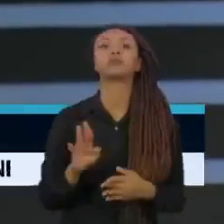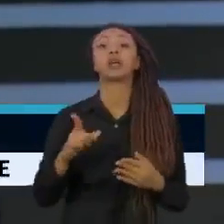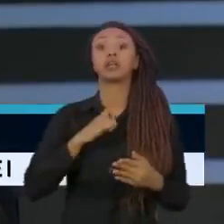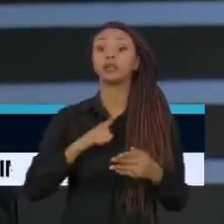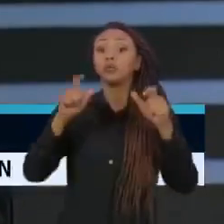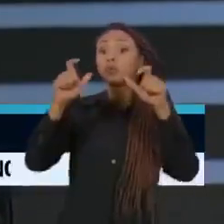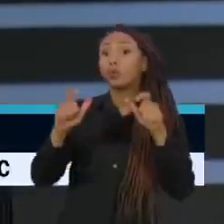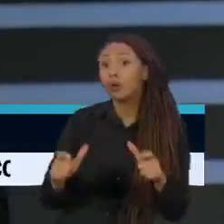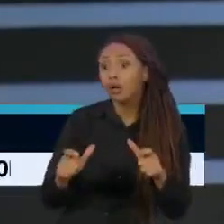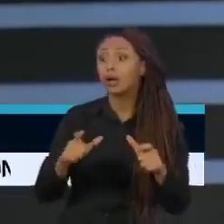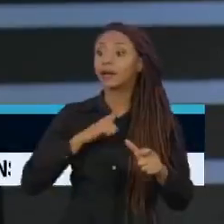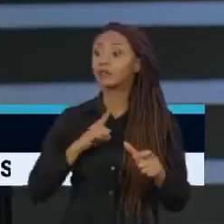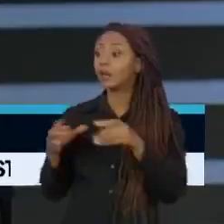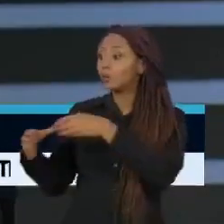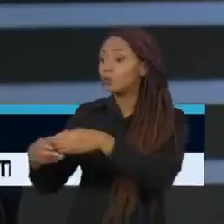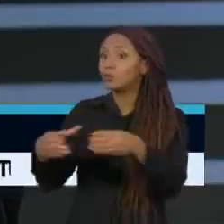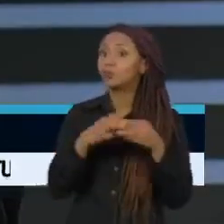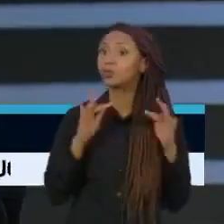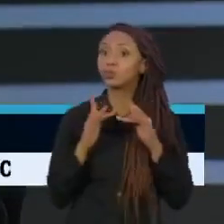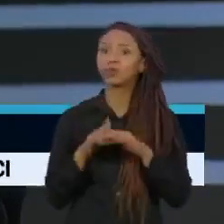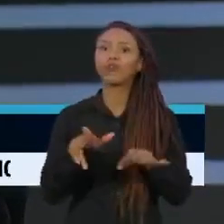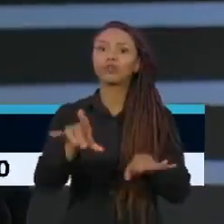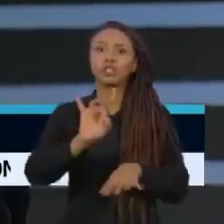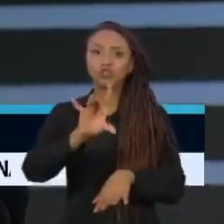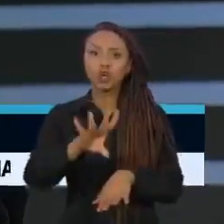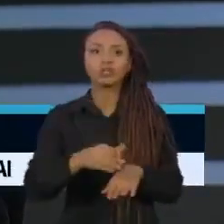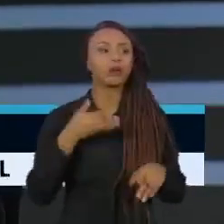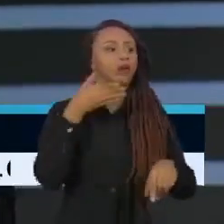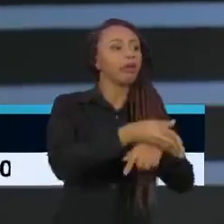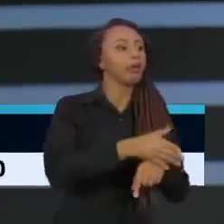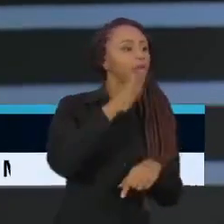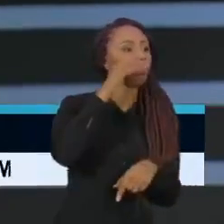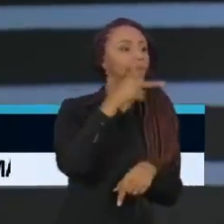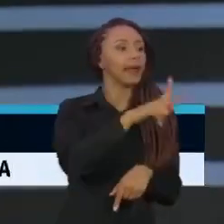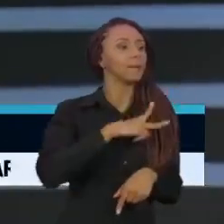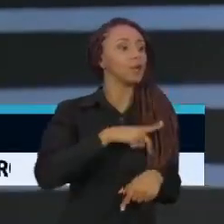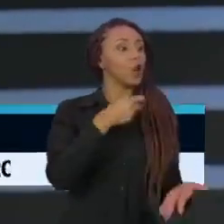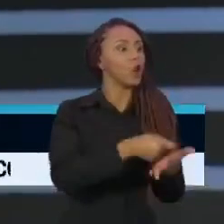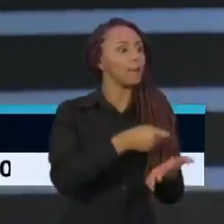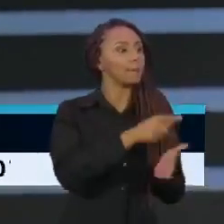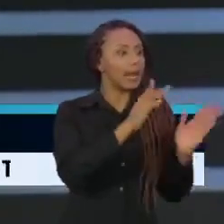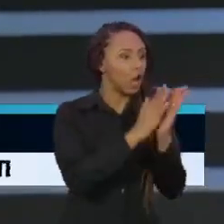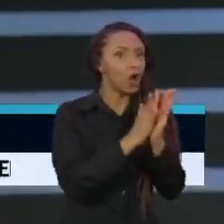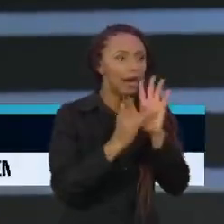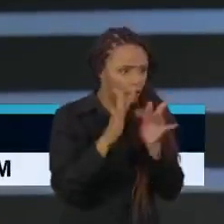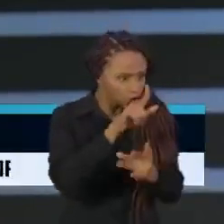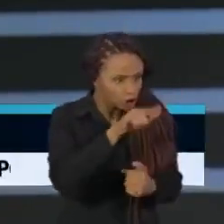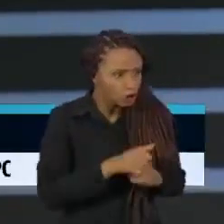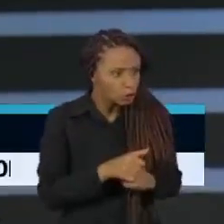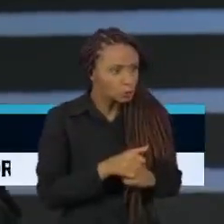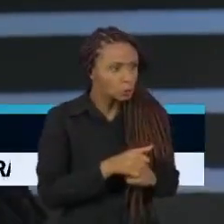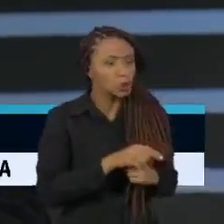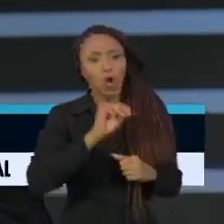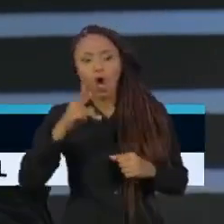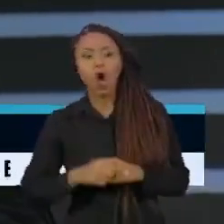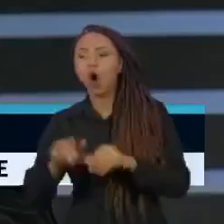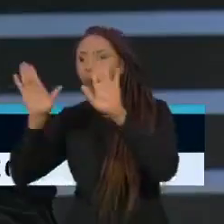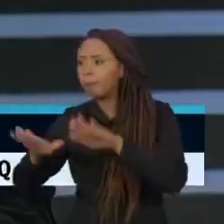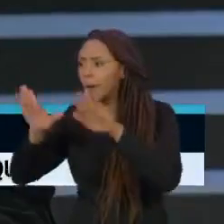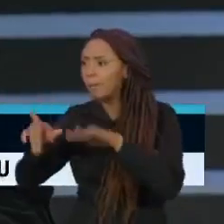do espaço eu convívio é claro que você não pode se meter na vida privada a pessoa obrigar ela rezar para Jesus ou para Maomé